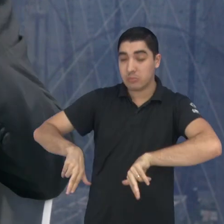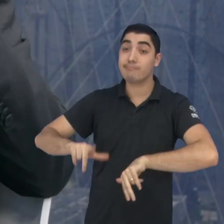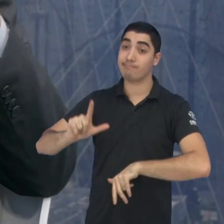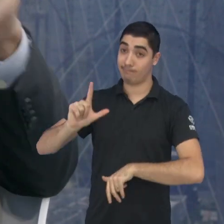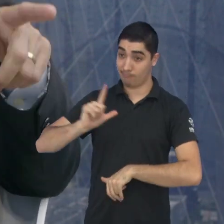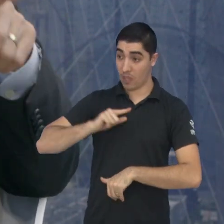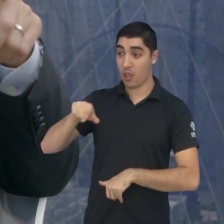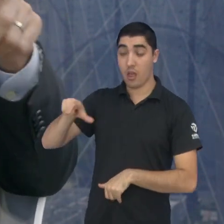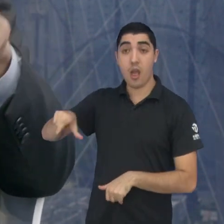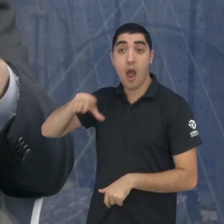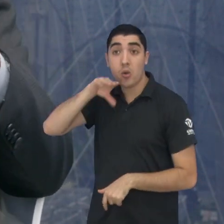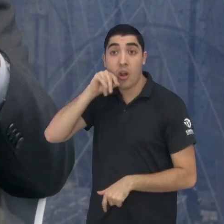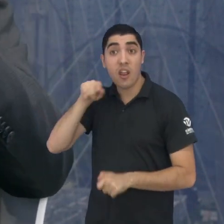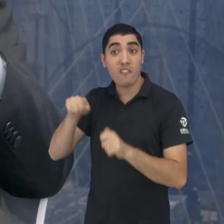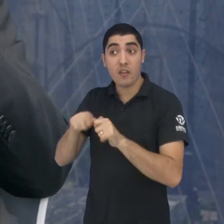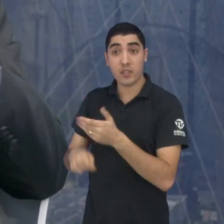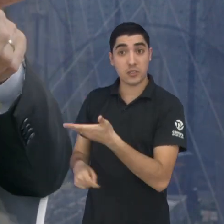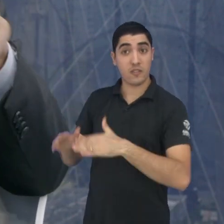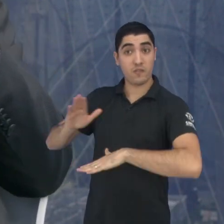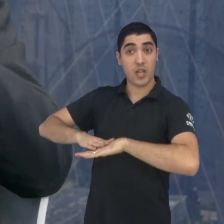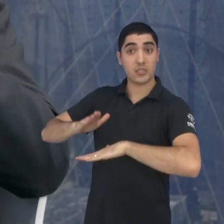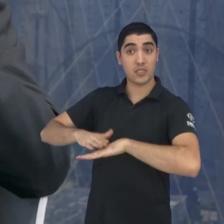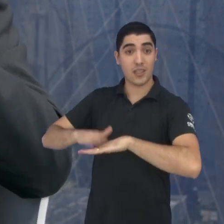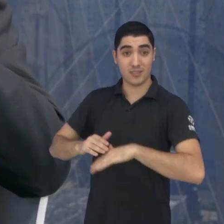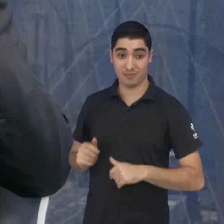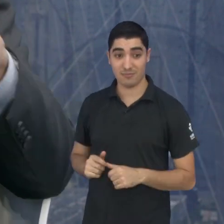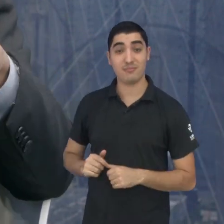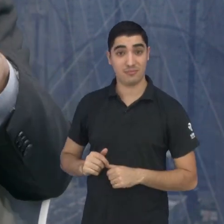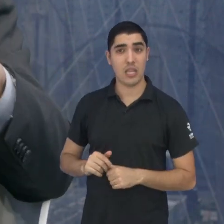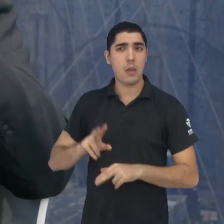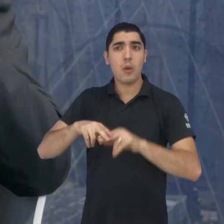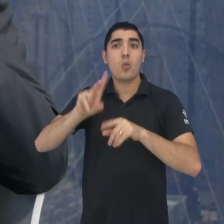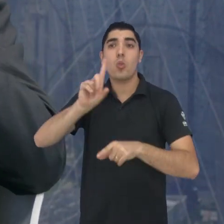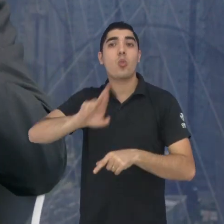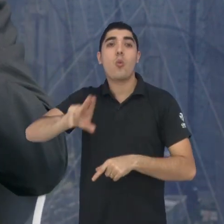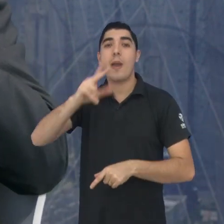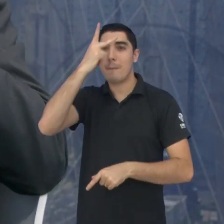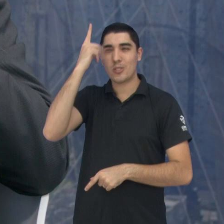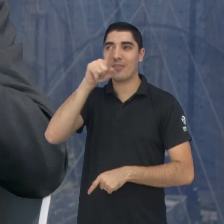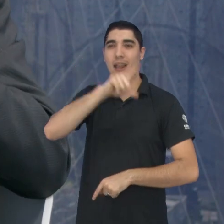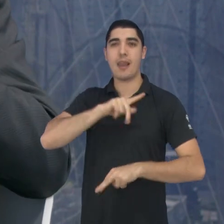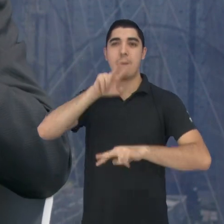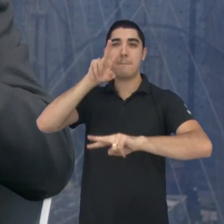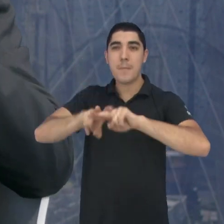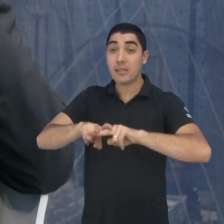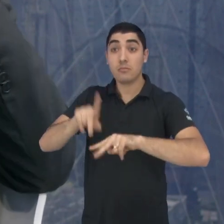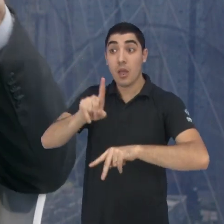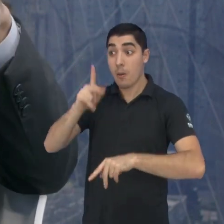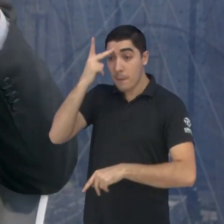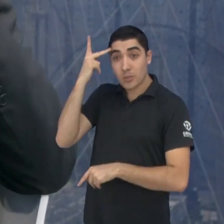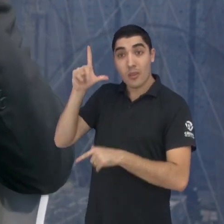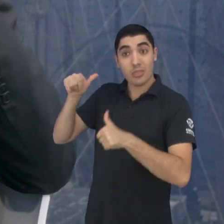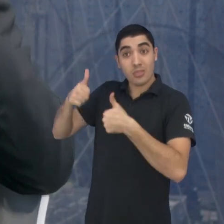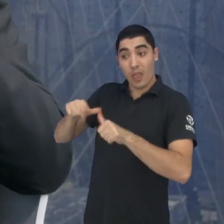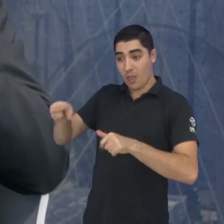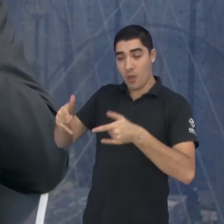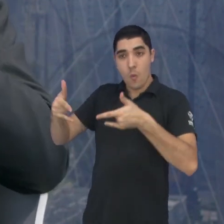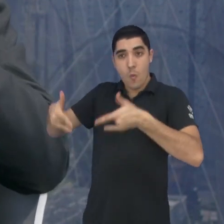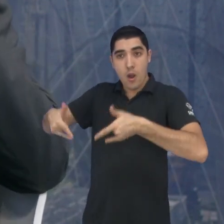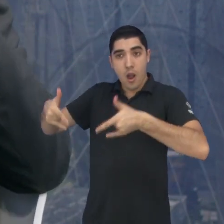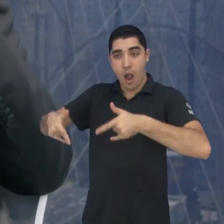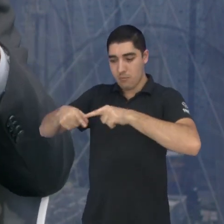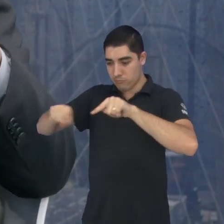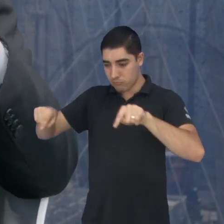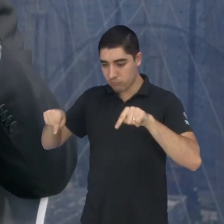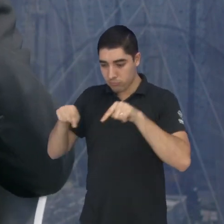adolescentes e não são por pessoas que estão dentro de celas, de prisões. São pessoas que estão no seu quarto, trancados no seu quarto, de portas fechadas no